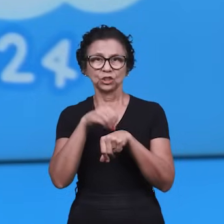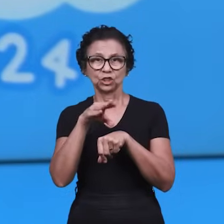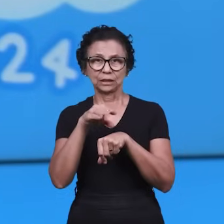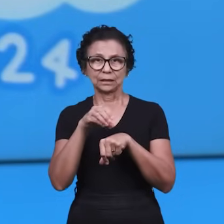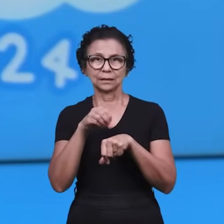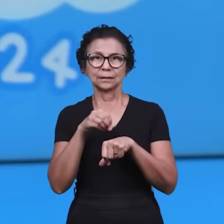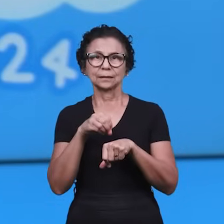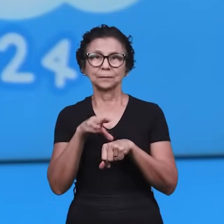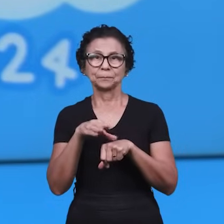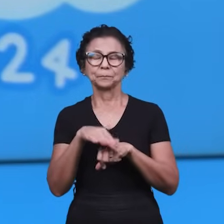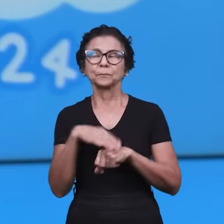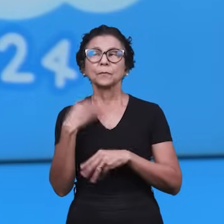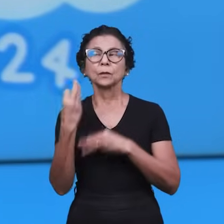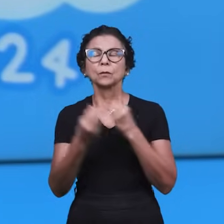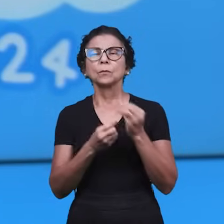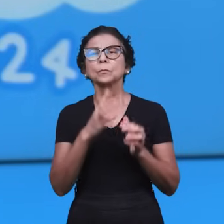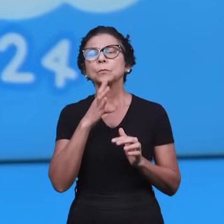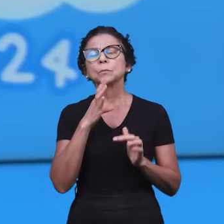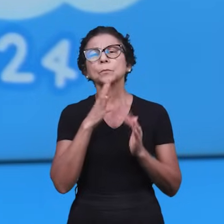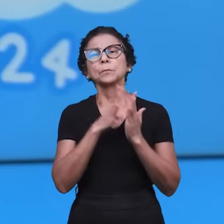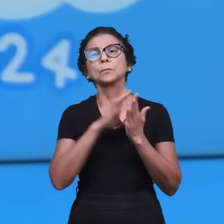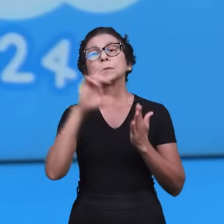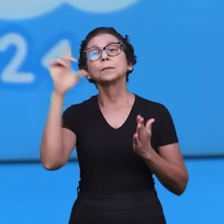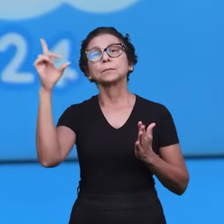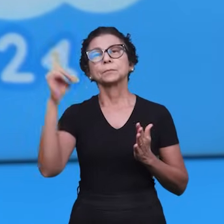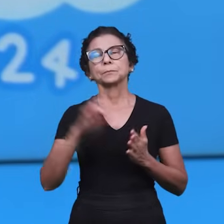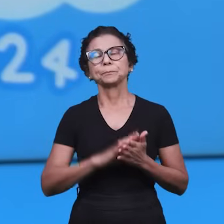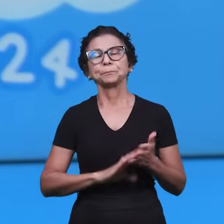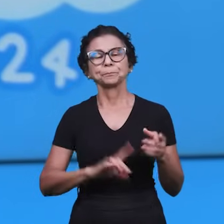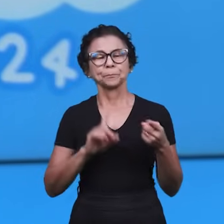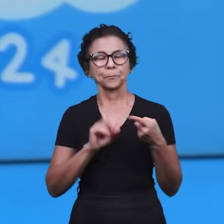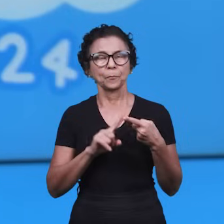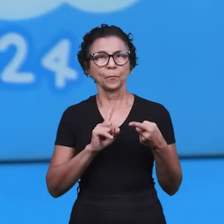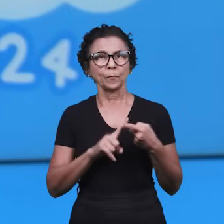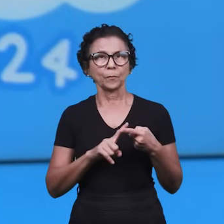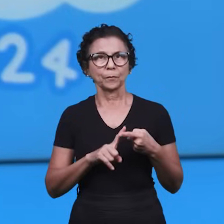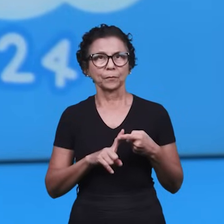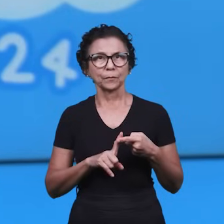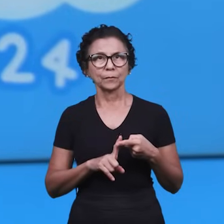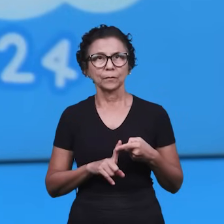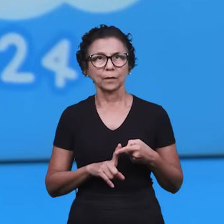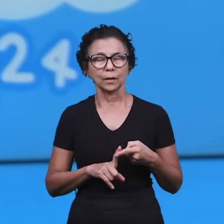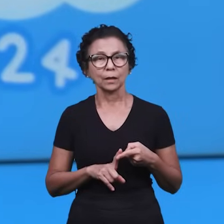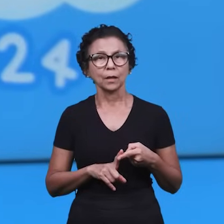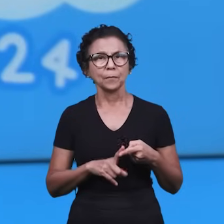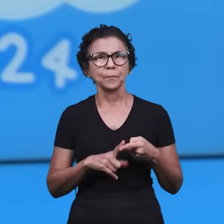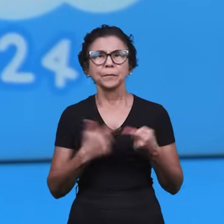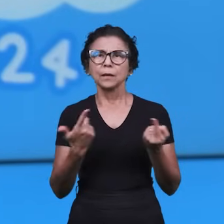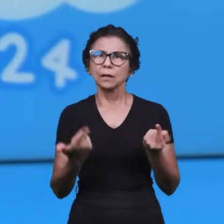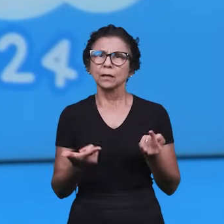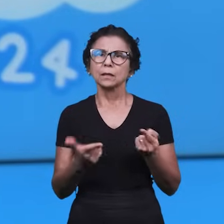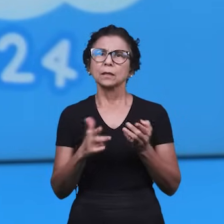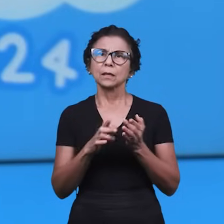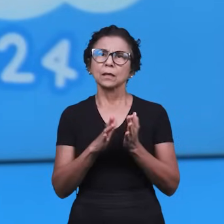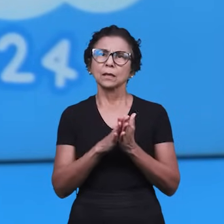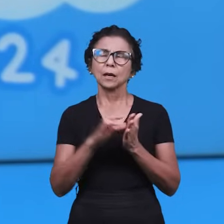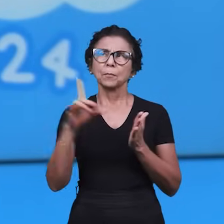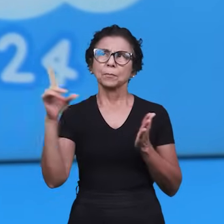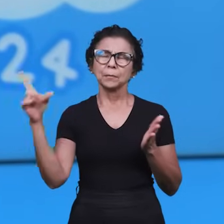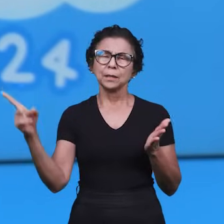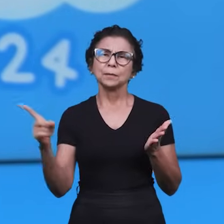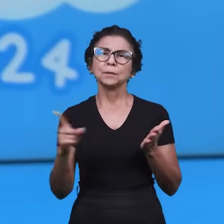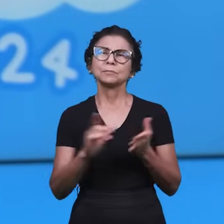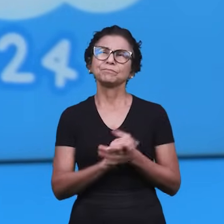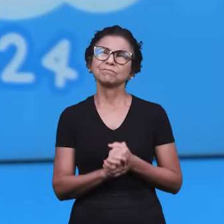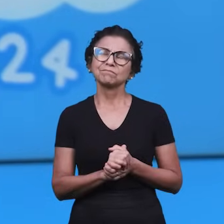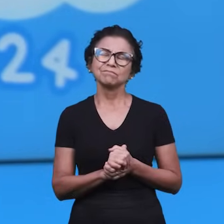práticas sobre como você pode conhecer a palavra de Deus. A primeira, a Bíblia não é um livro tão grande e às vezes você